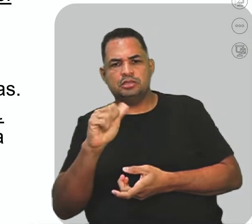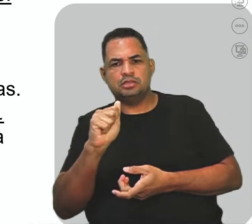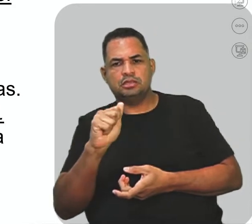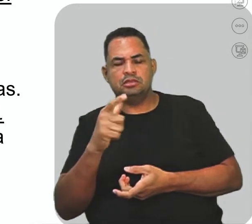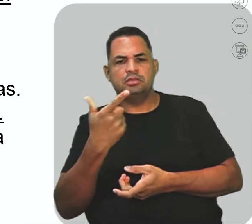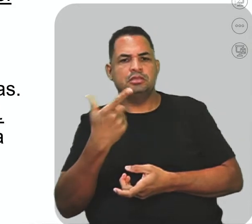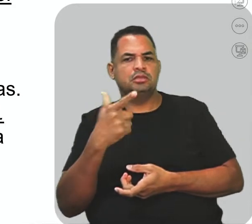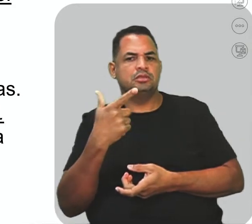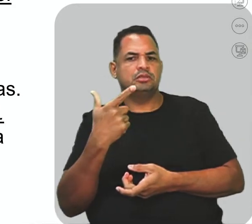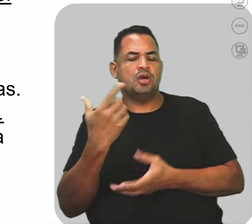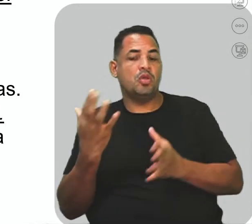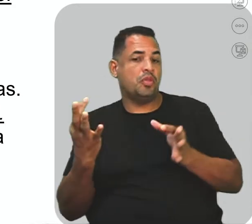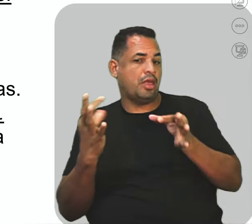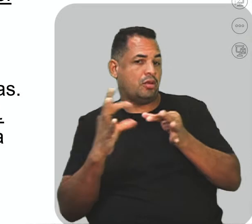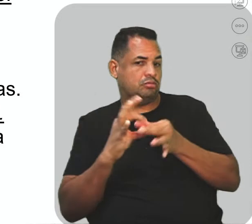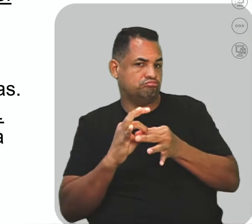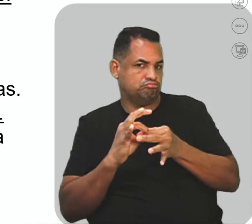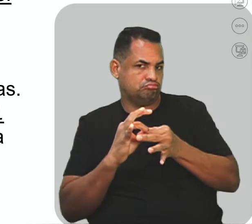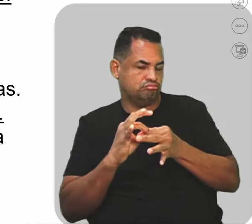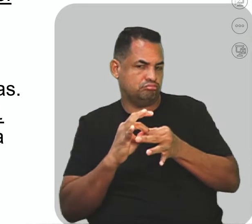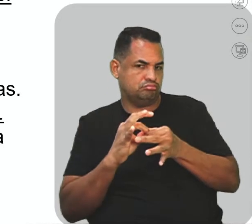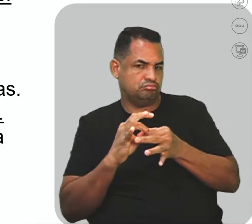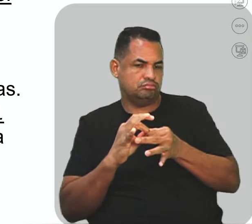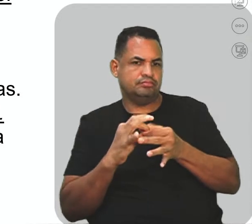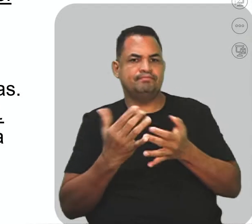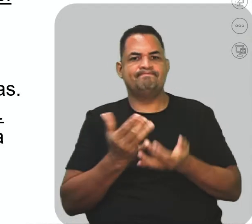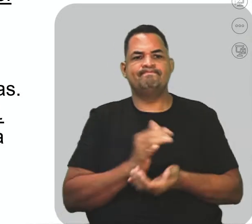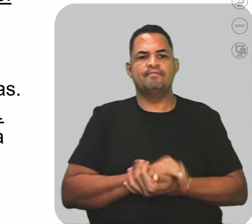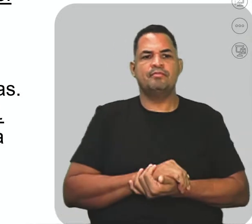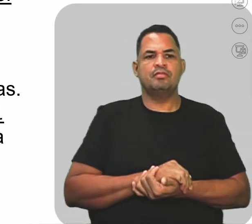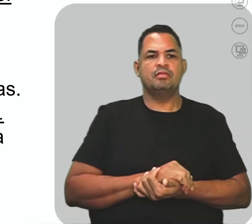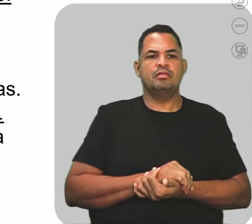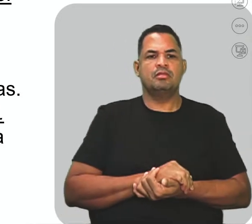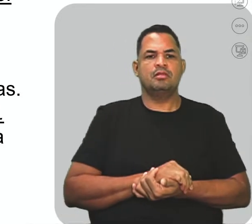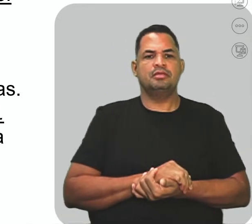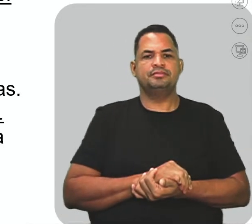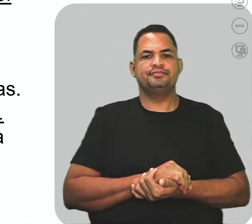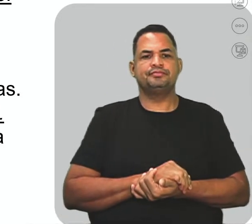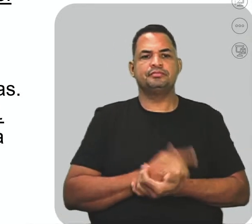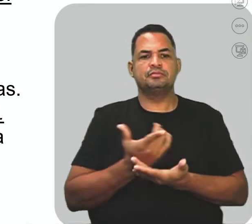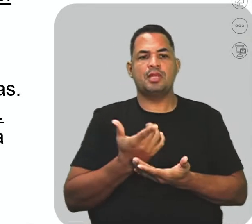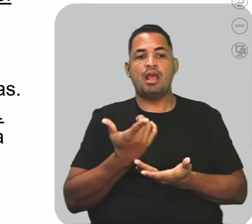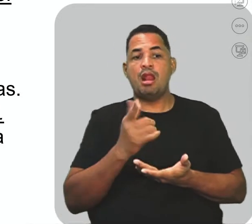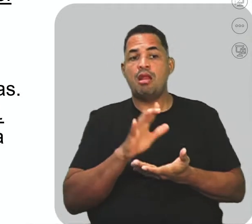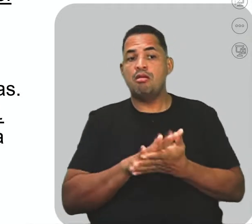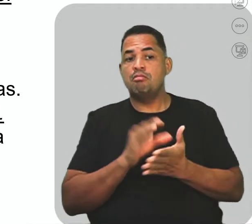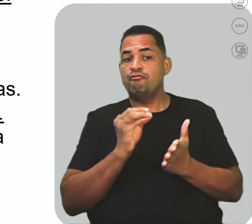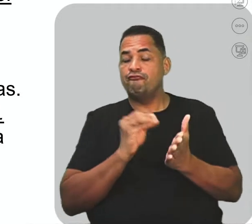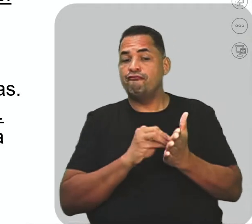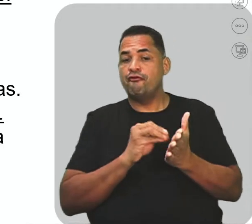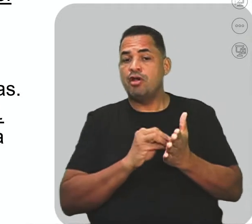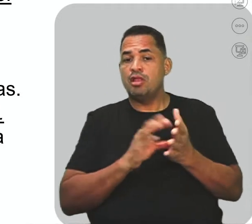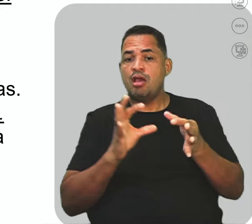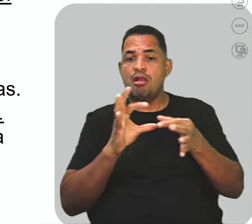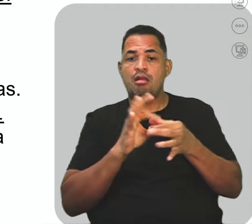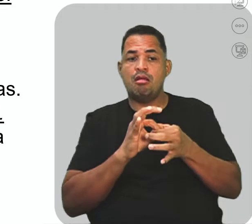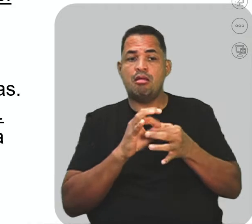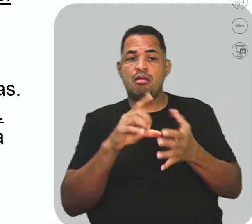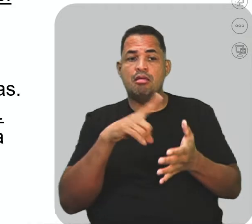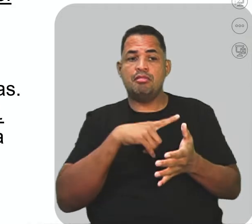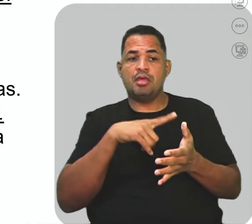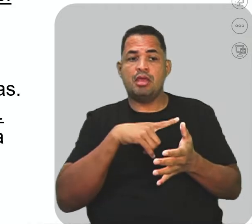não vêm ligadas por conjunções. A ausência da conjunção é